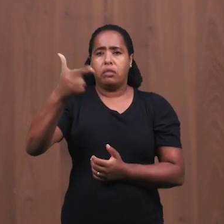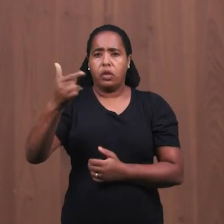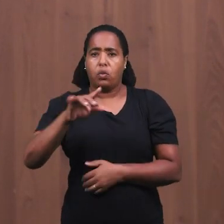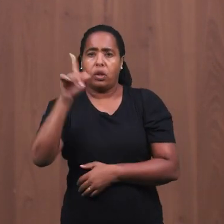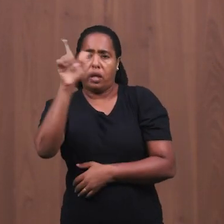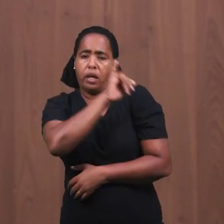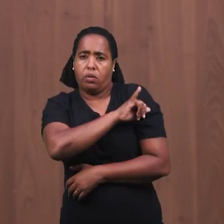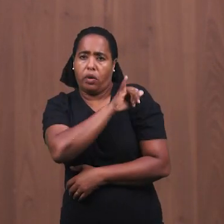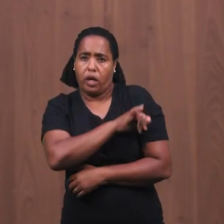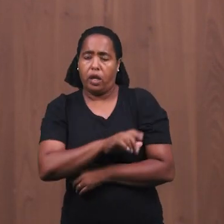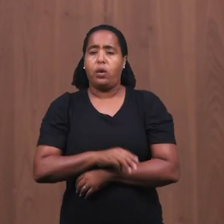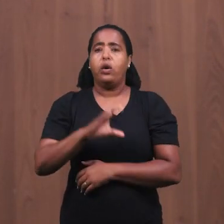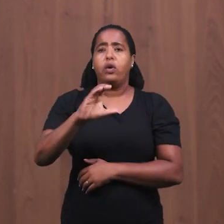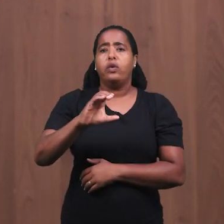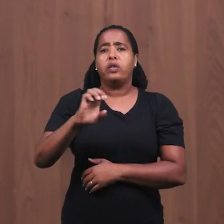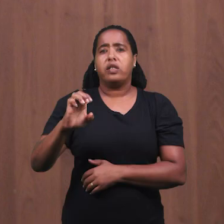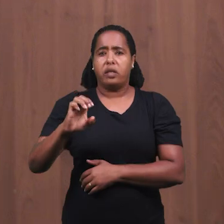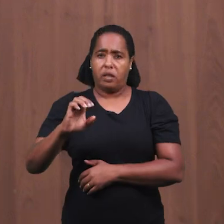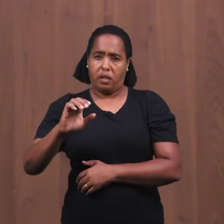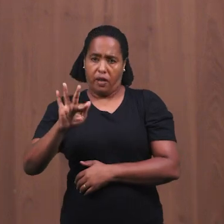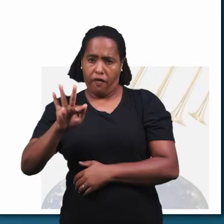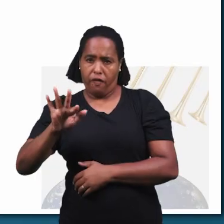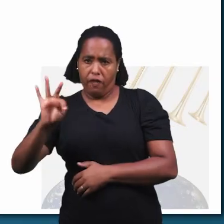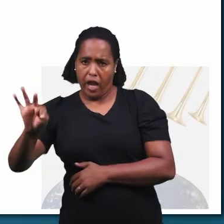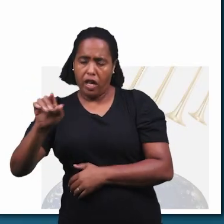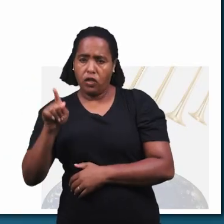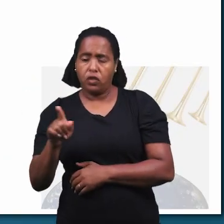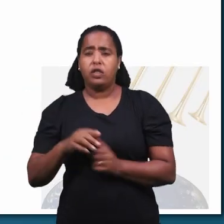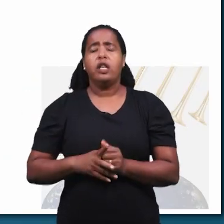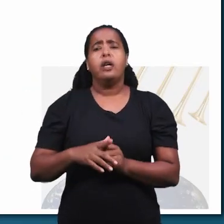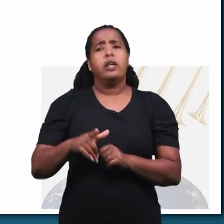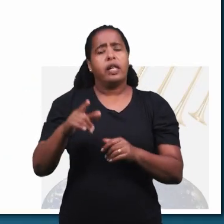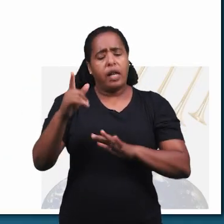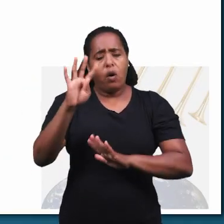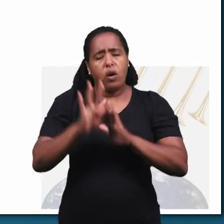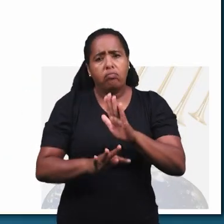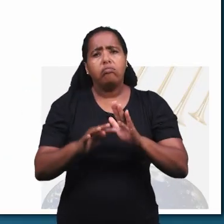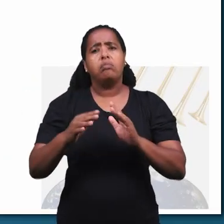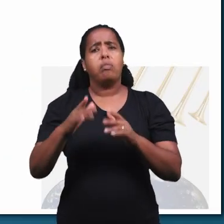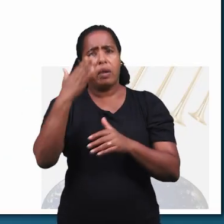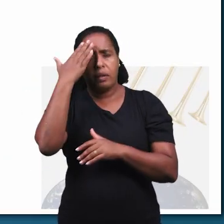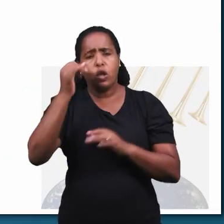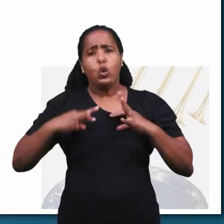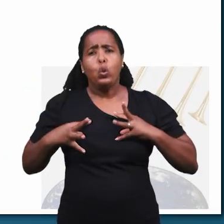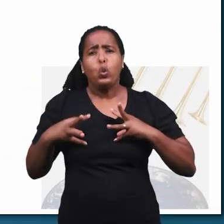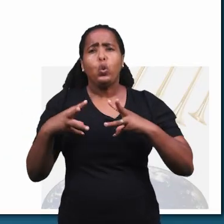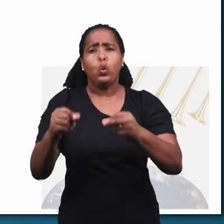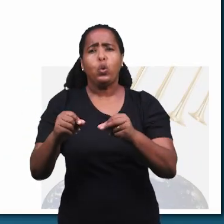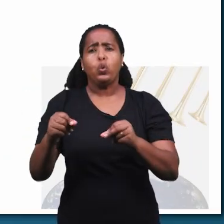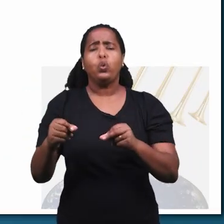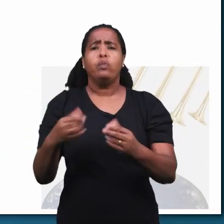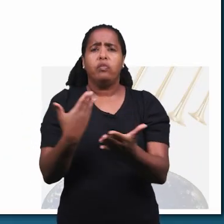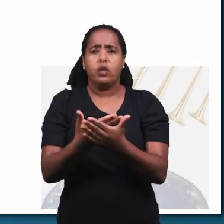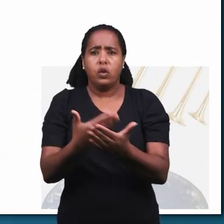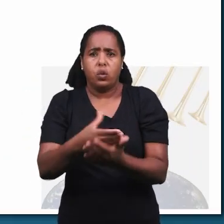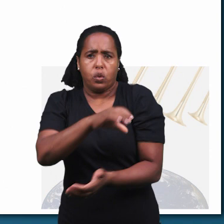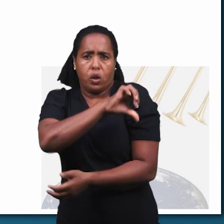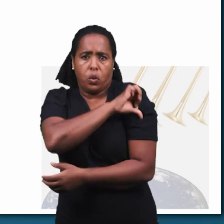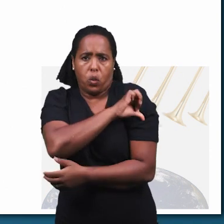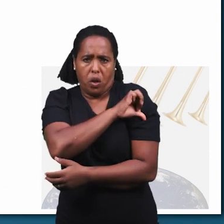Gerais, requer a análise dos editais para saber: será todas as que eles estudam no 9º